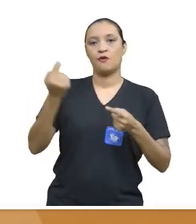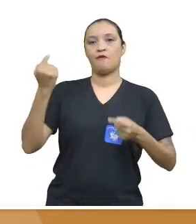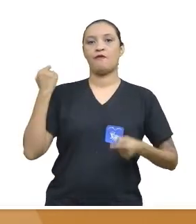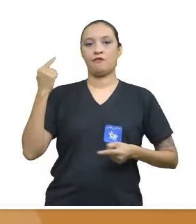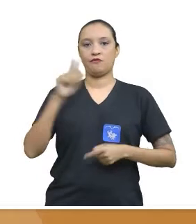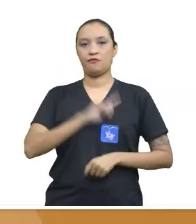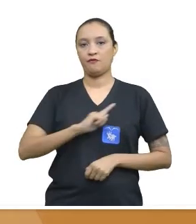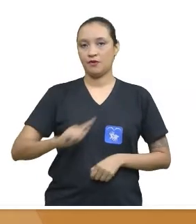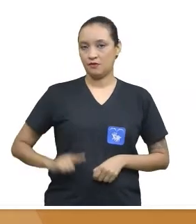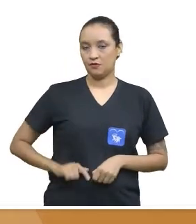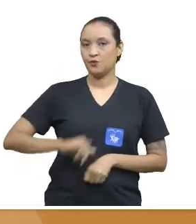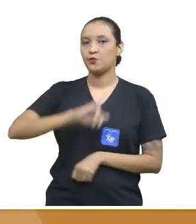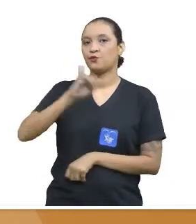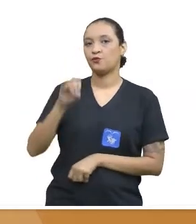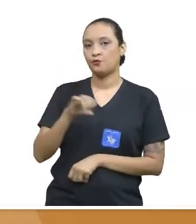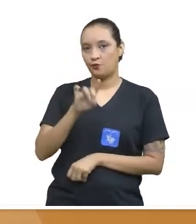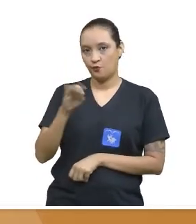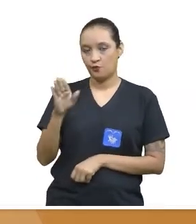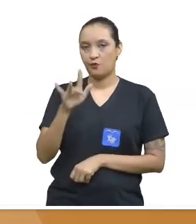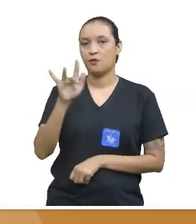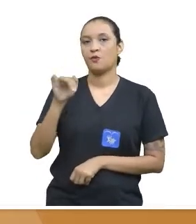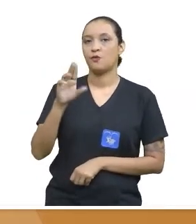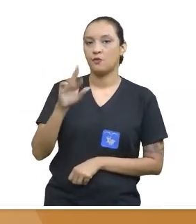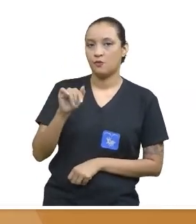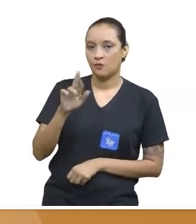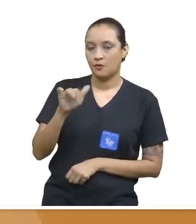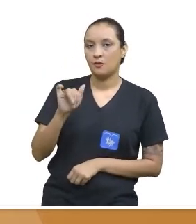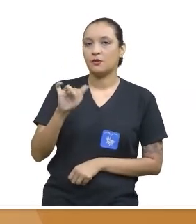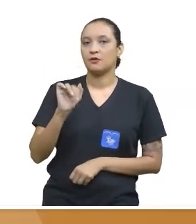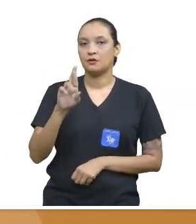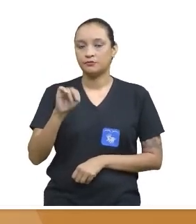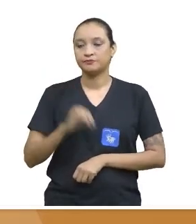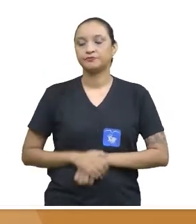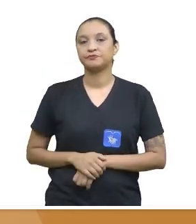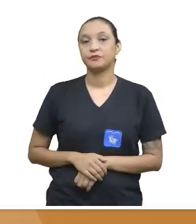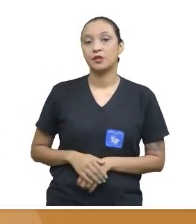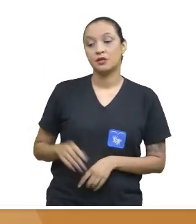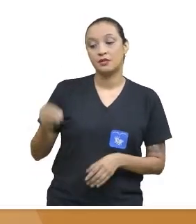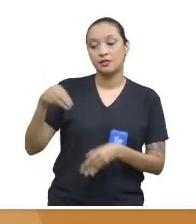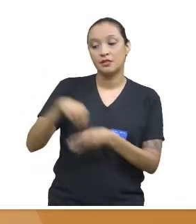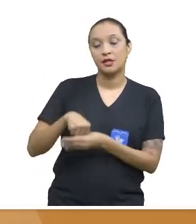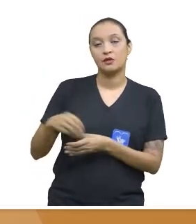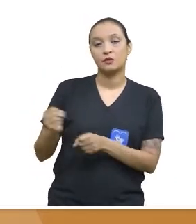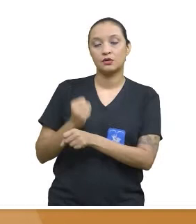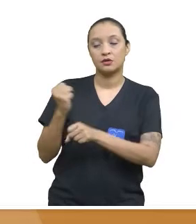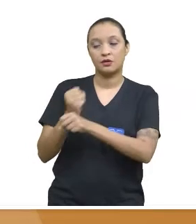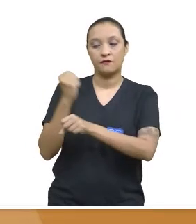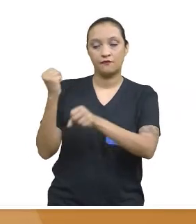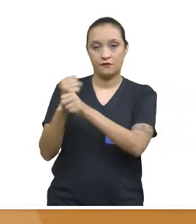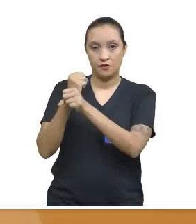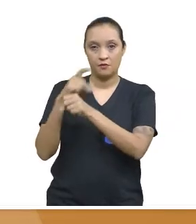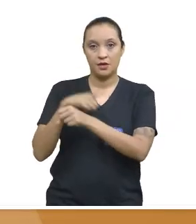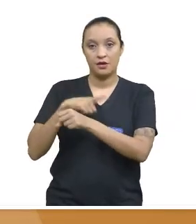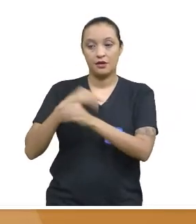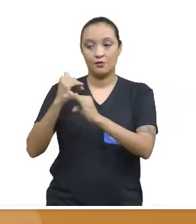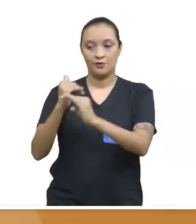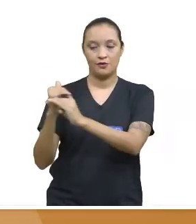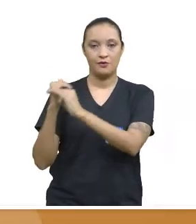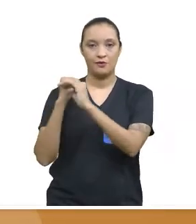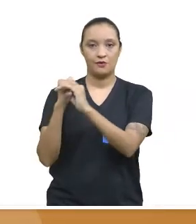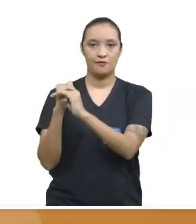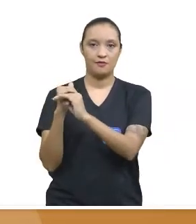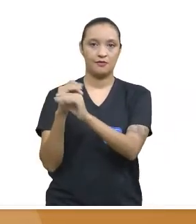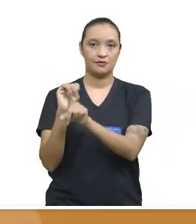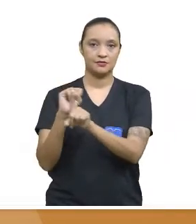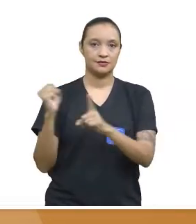Goulart, que dentro das suas reformas de base queria igualar, trazer da classe baixa ali